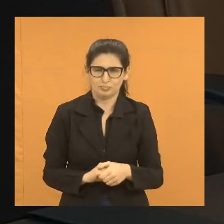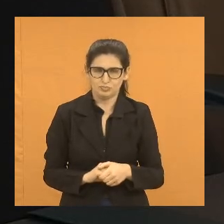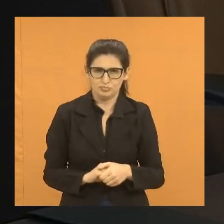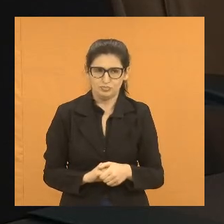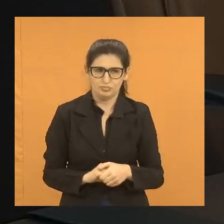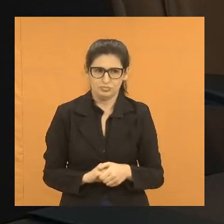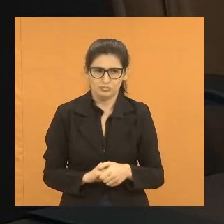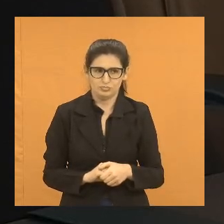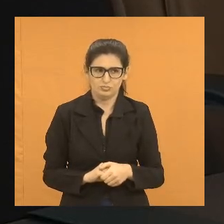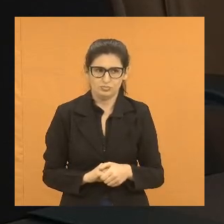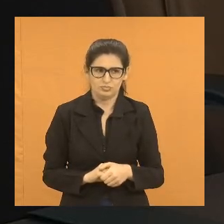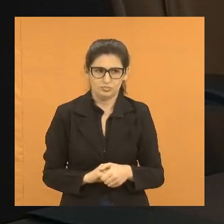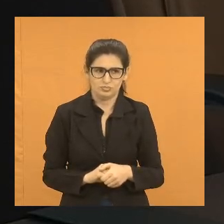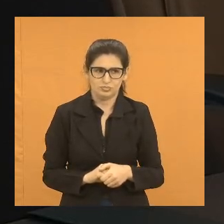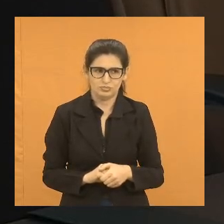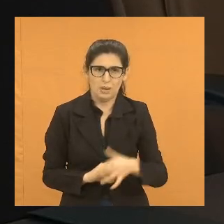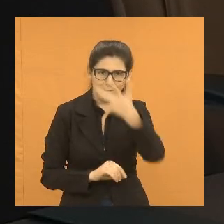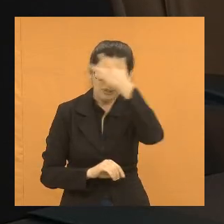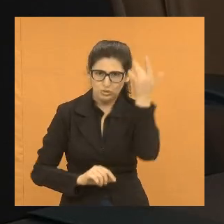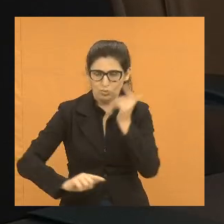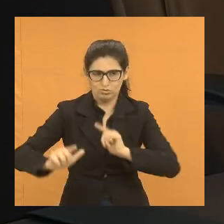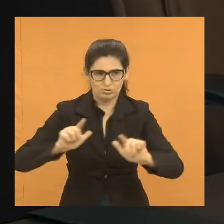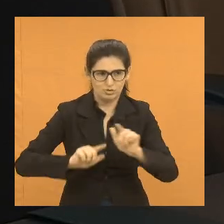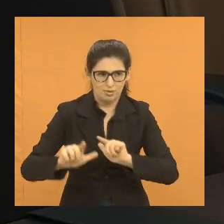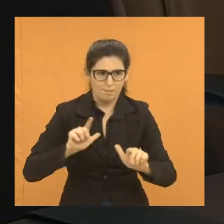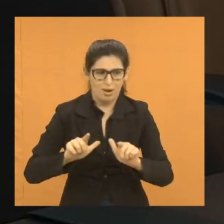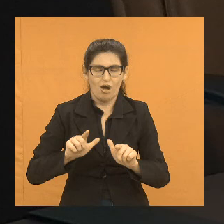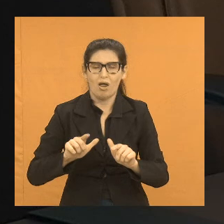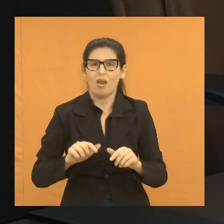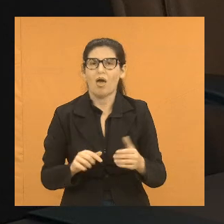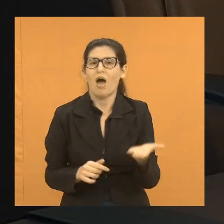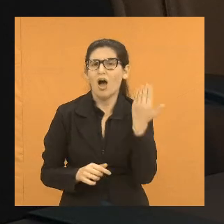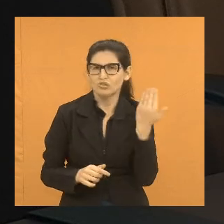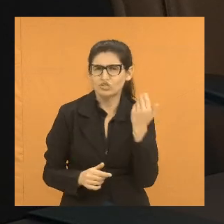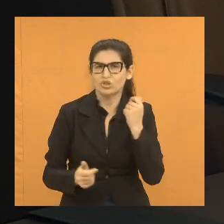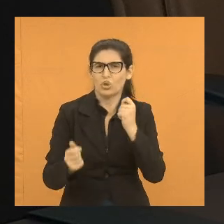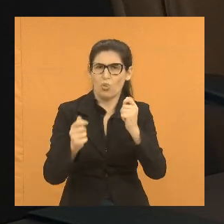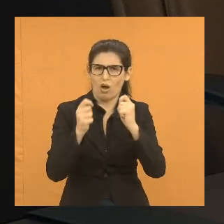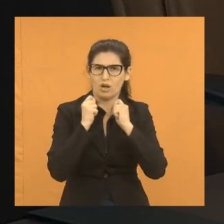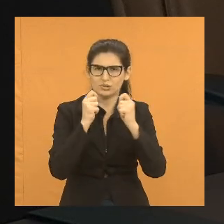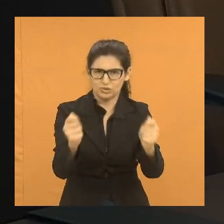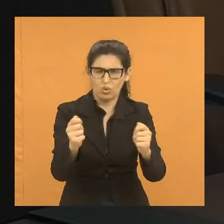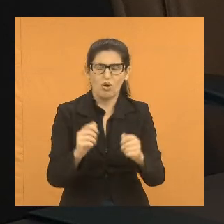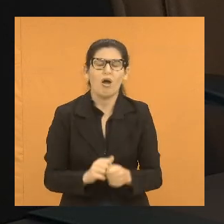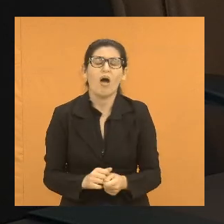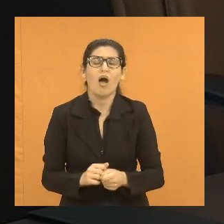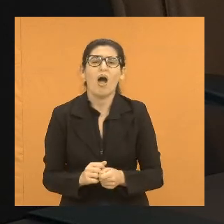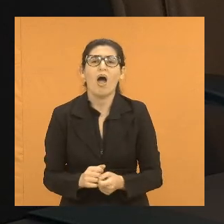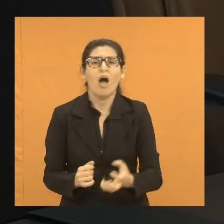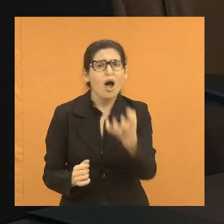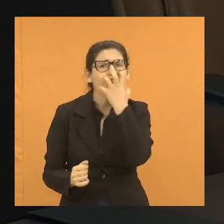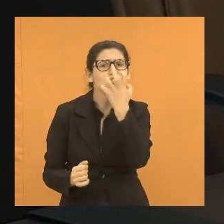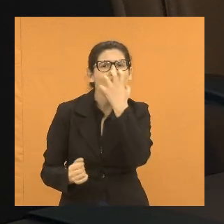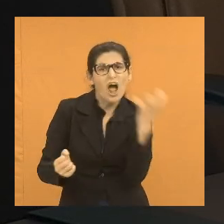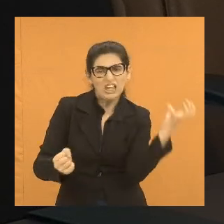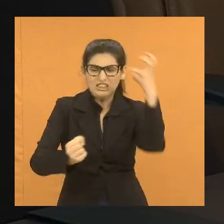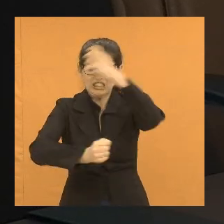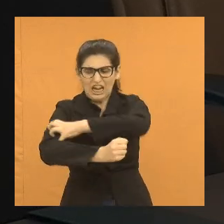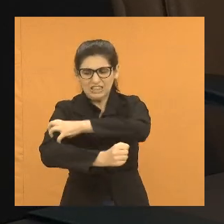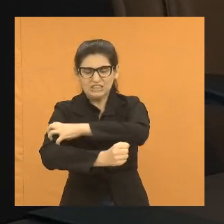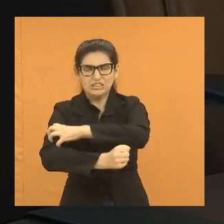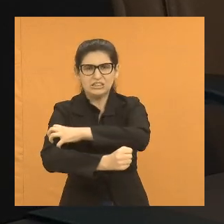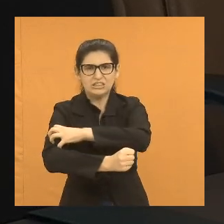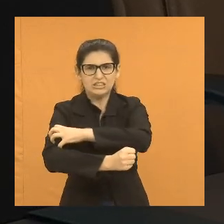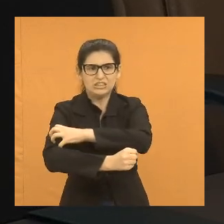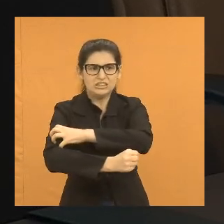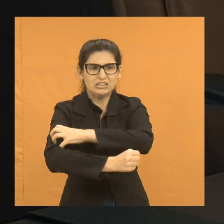teve um funcionário nosso aqui, que era o meu assessor, o cachorro mordeu o braço dele lá na cidade do Salvador, ele teve